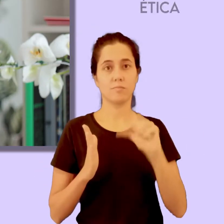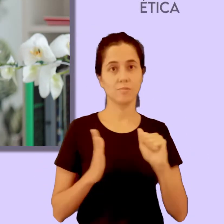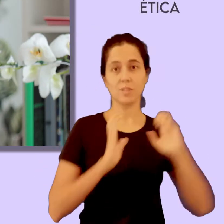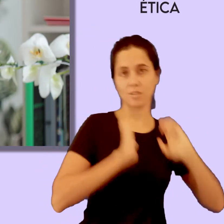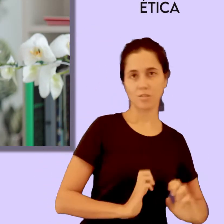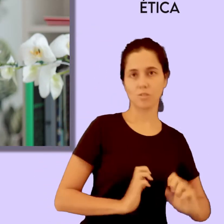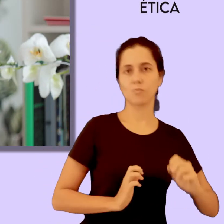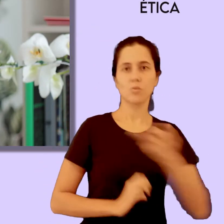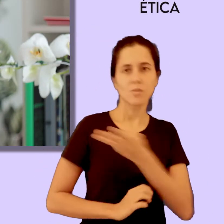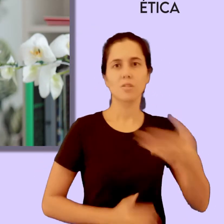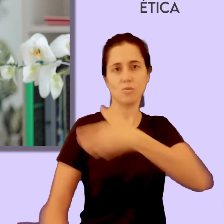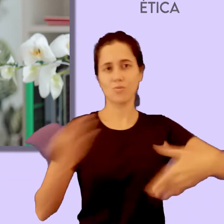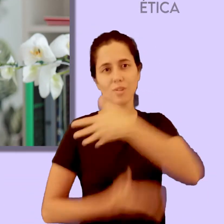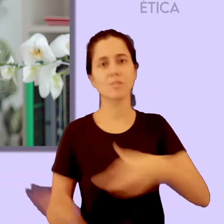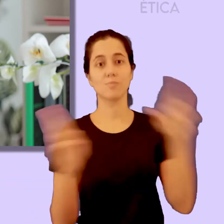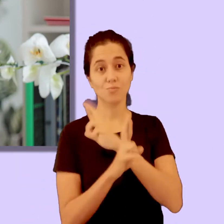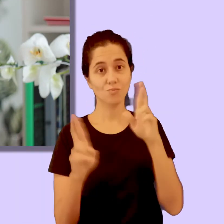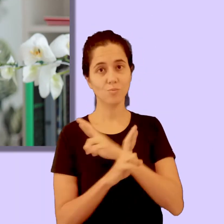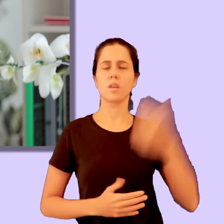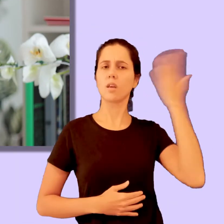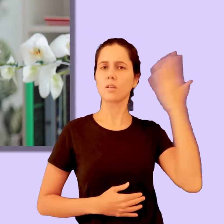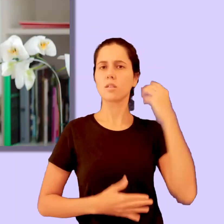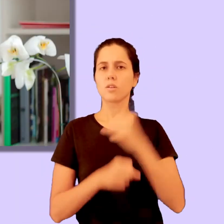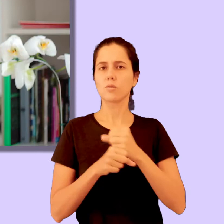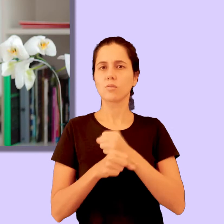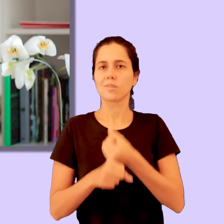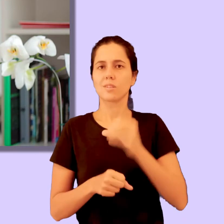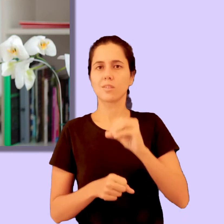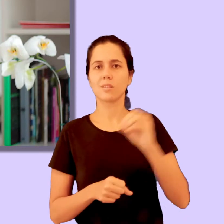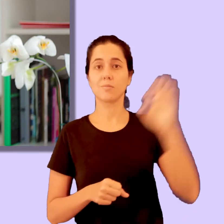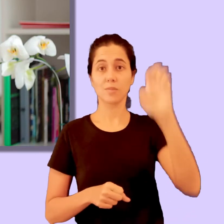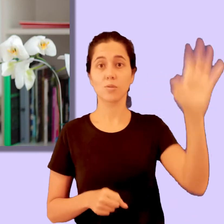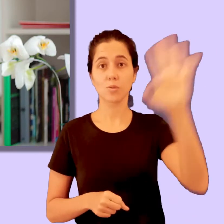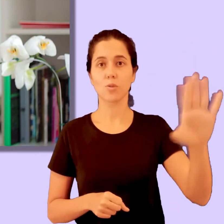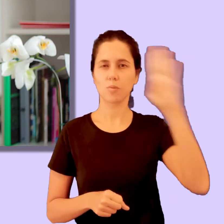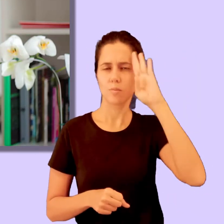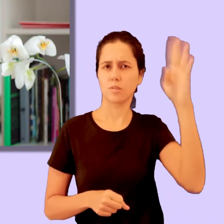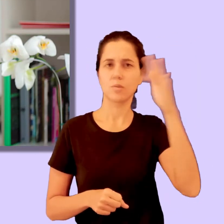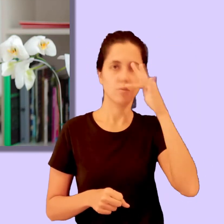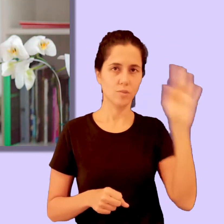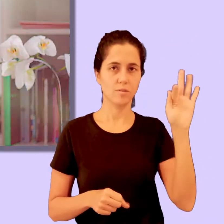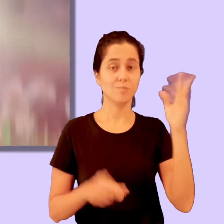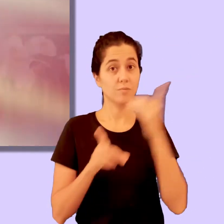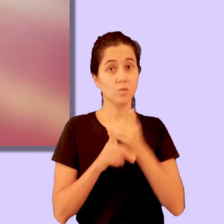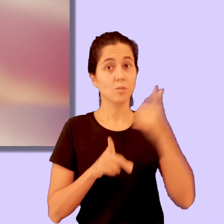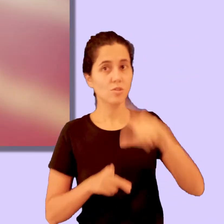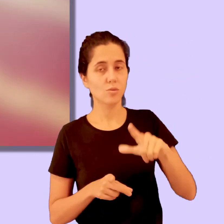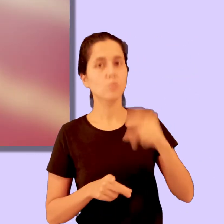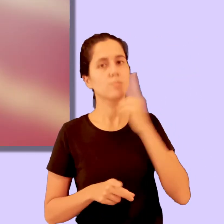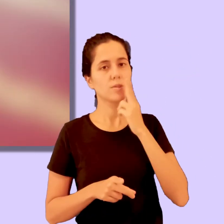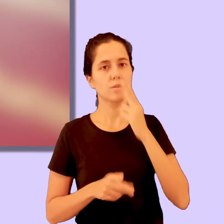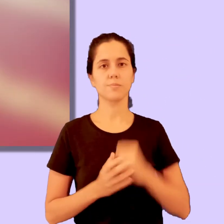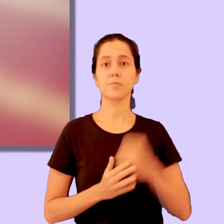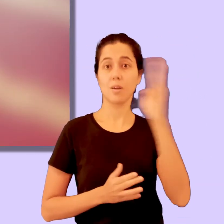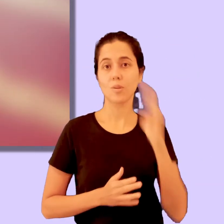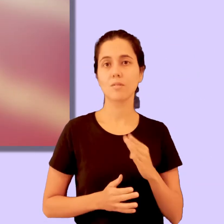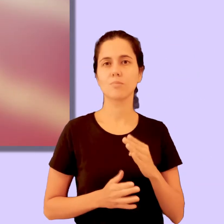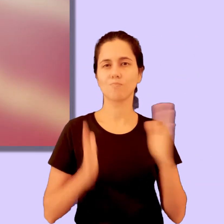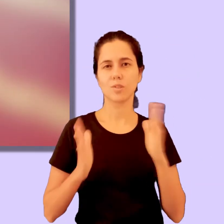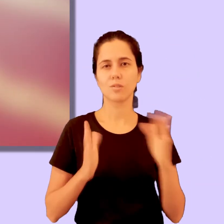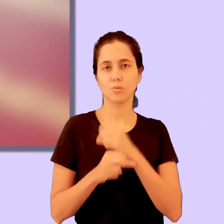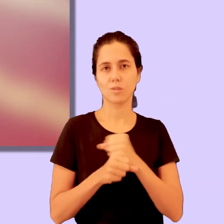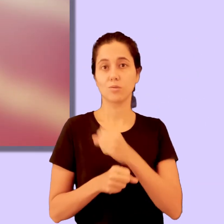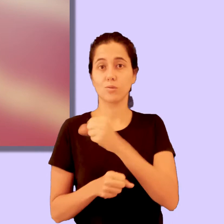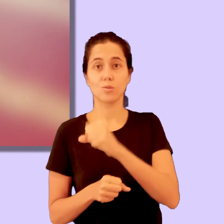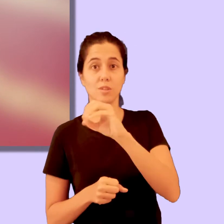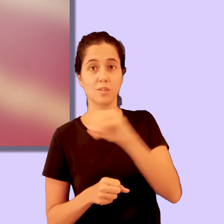na Europa, particularmente na França, nos anos 60. E no Brasil, a partir dos anos 80 e 90, que a gente começou a circular